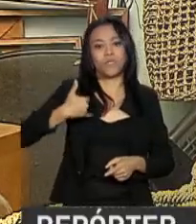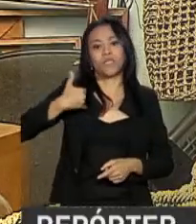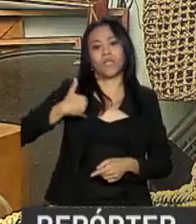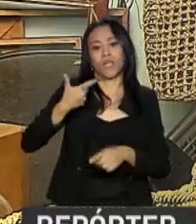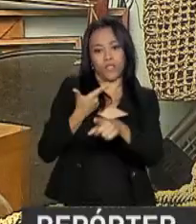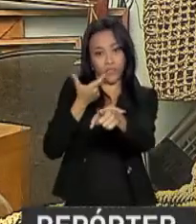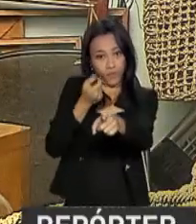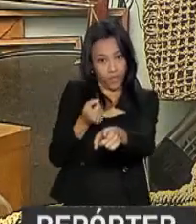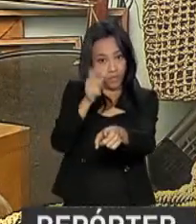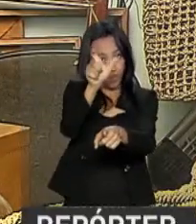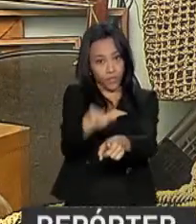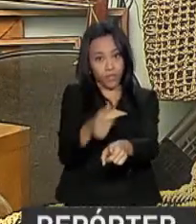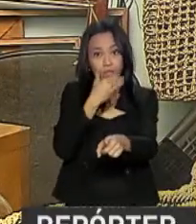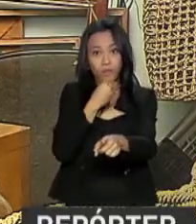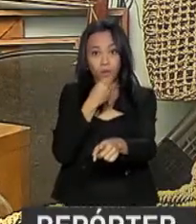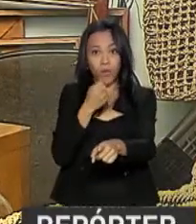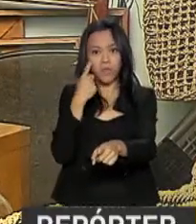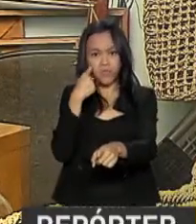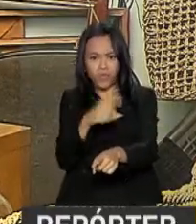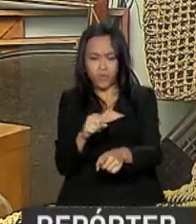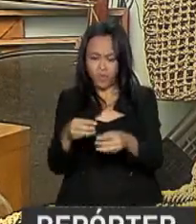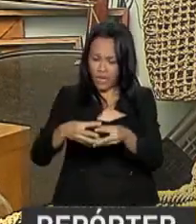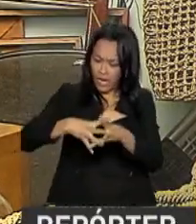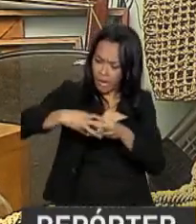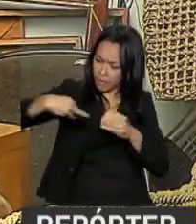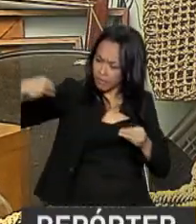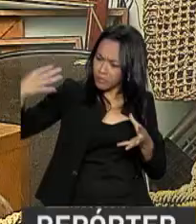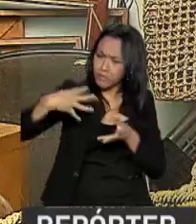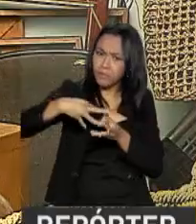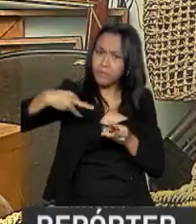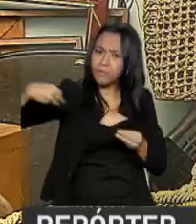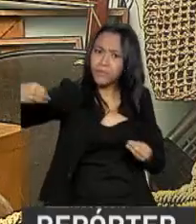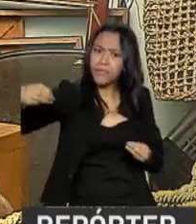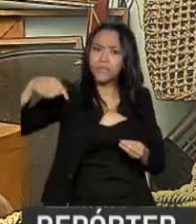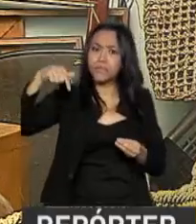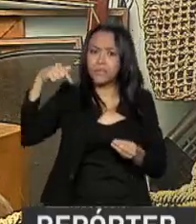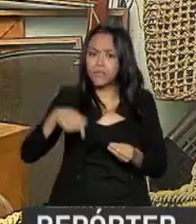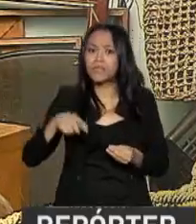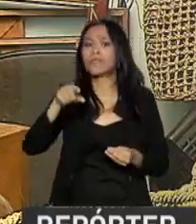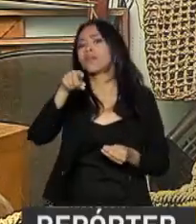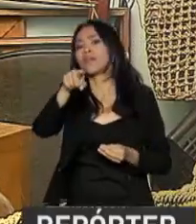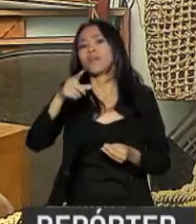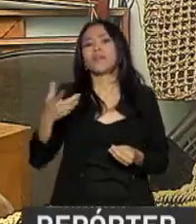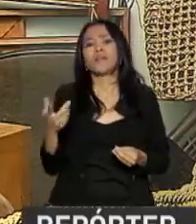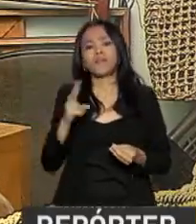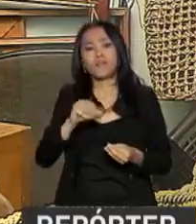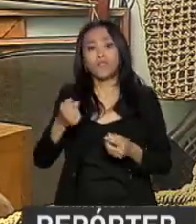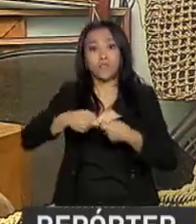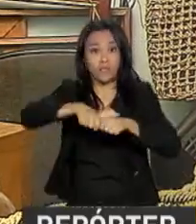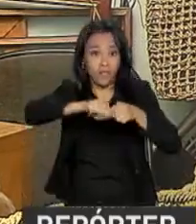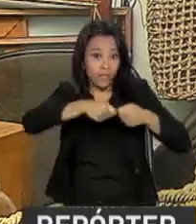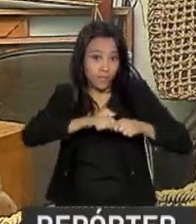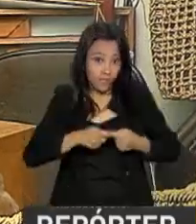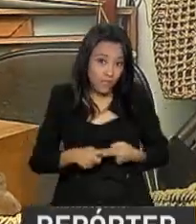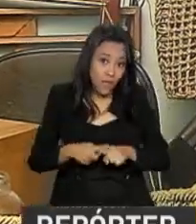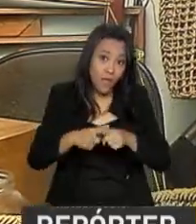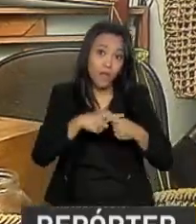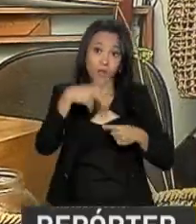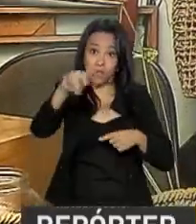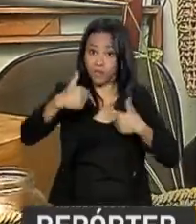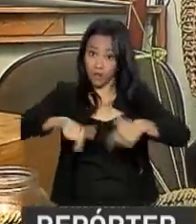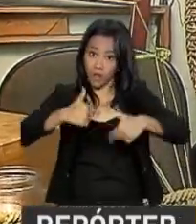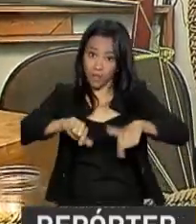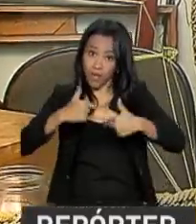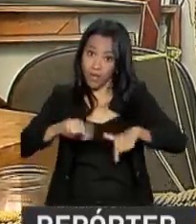anos joão vi o potencial neste capim de lá para cá virou mestre na arte de trançar seus trabalhos